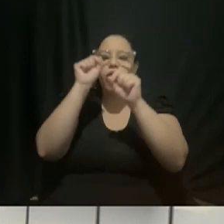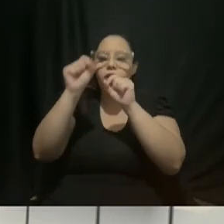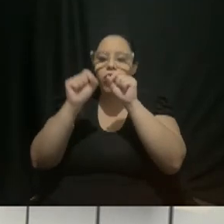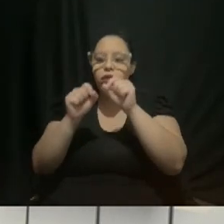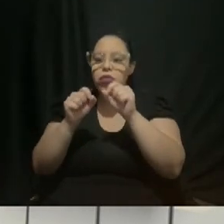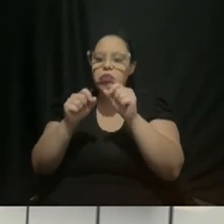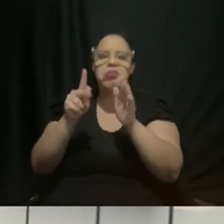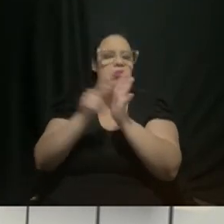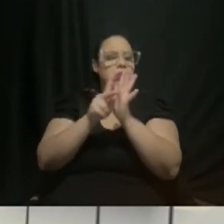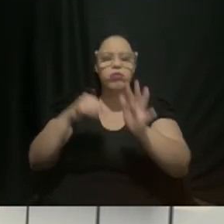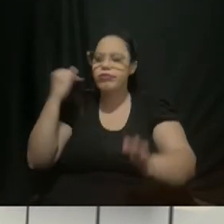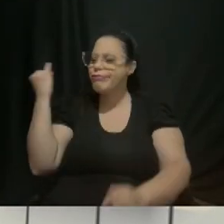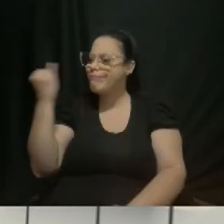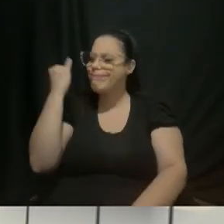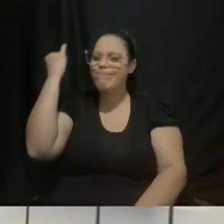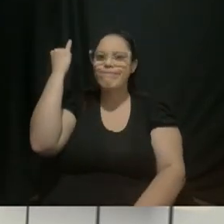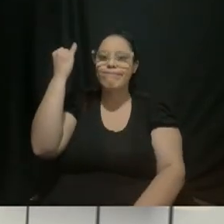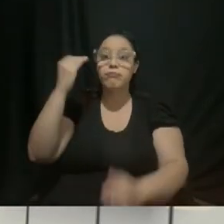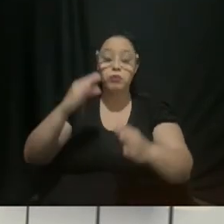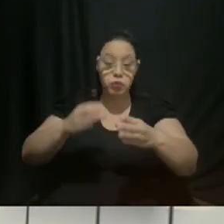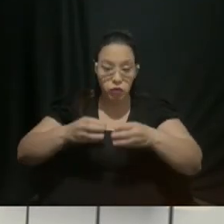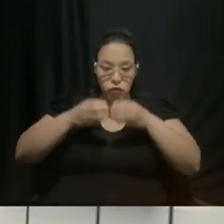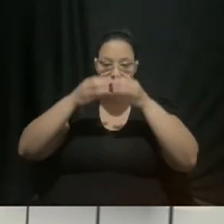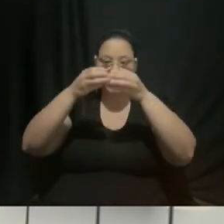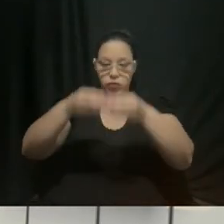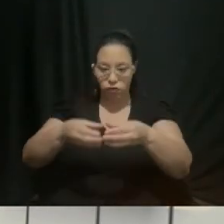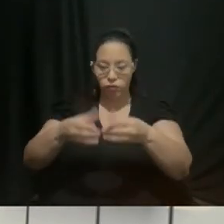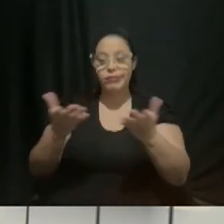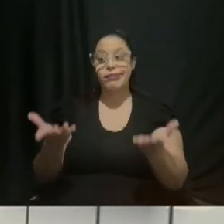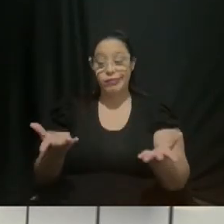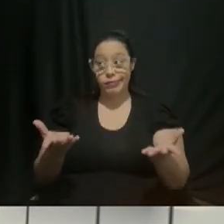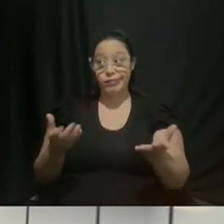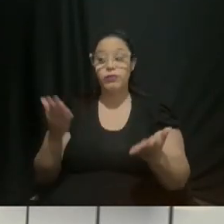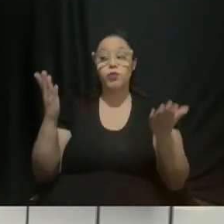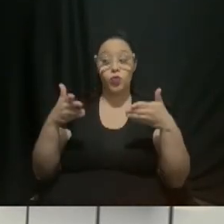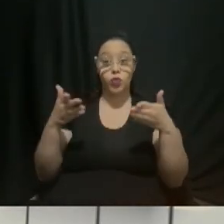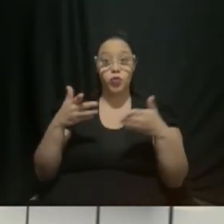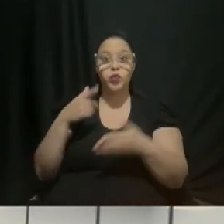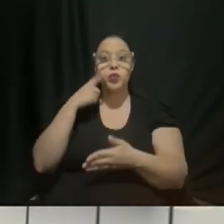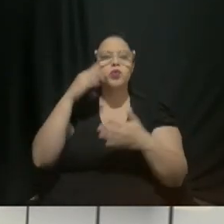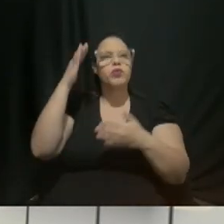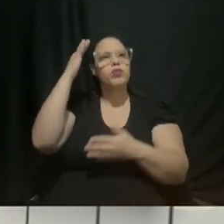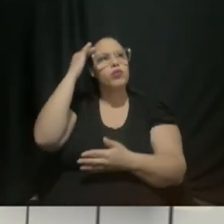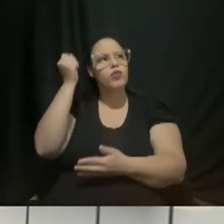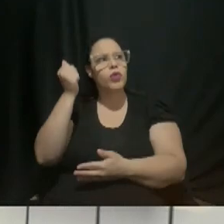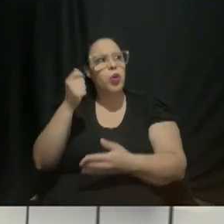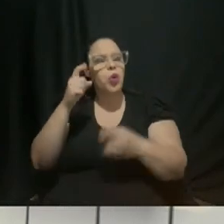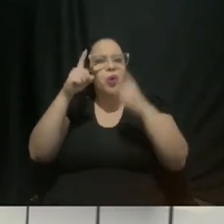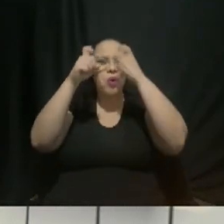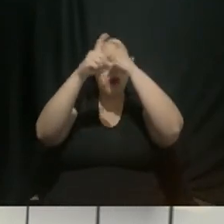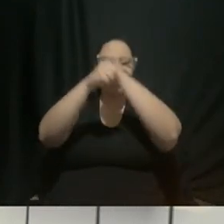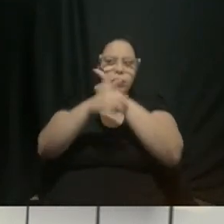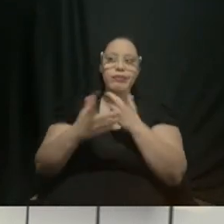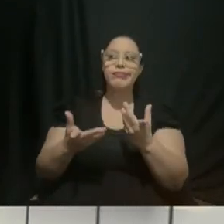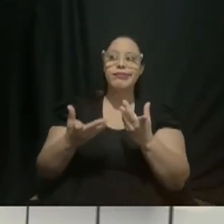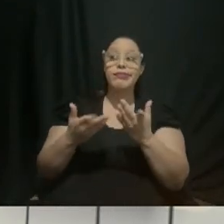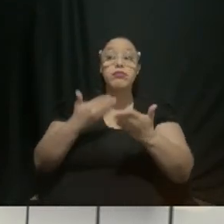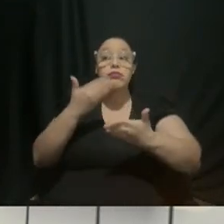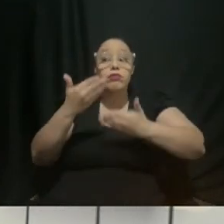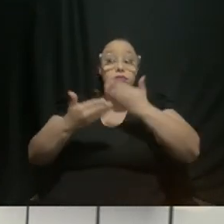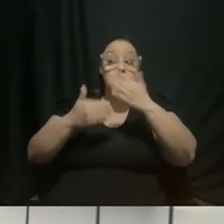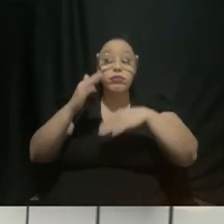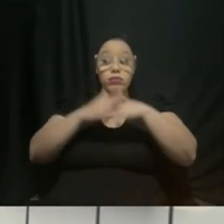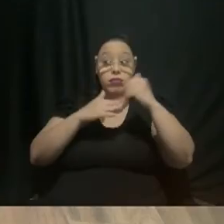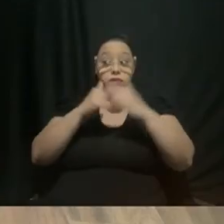para que os pratos sejam entregues. Hoje nós vamos saber os desafios e funções de uma auxiliar